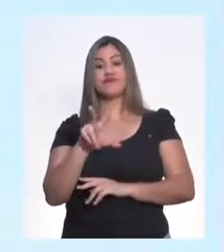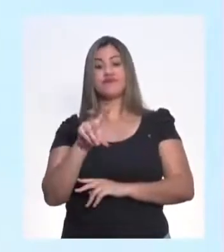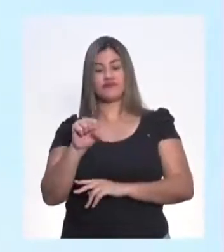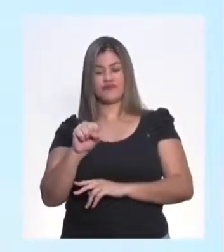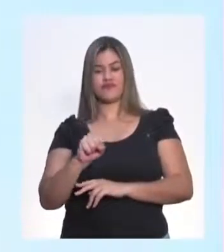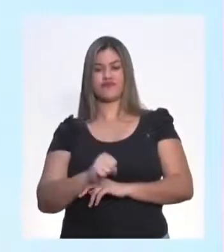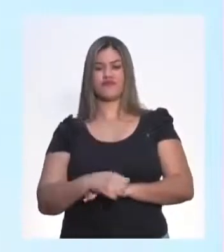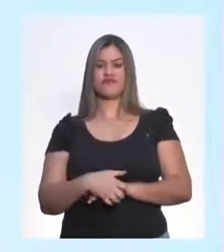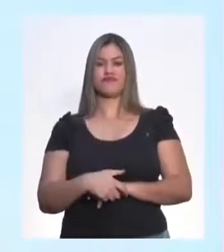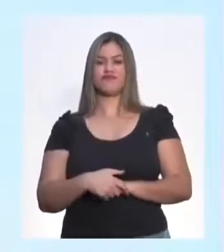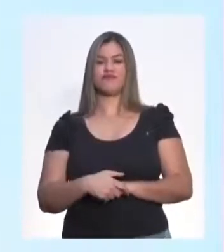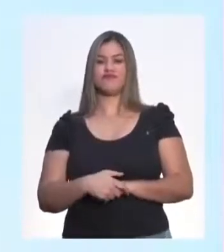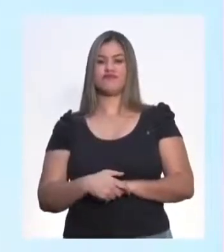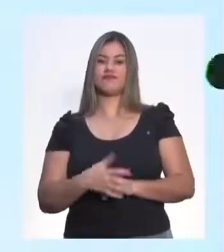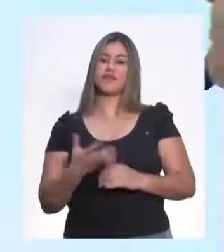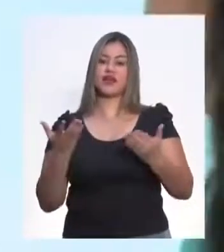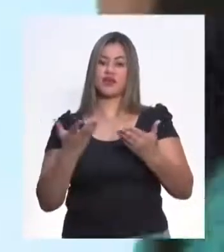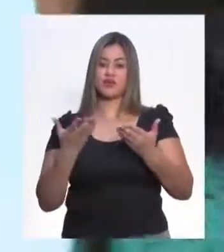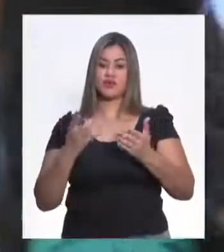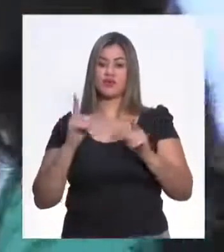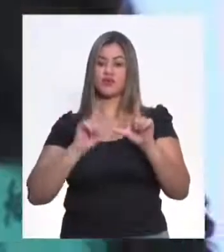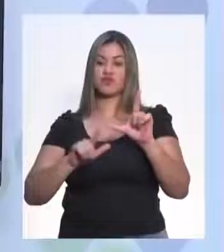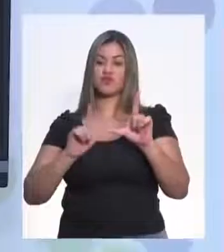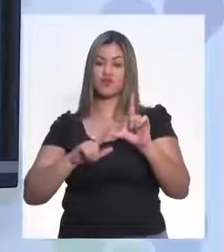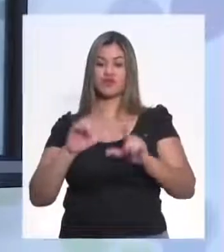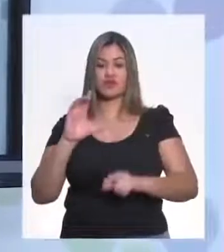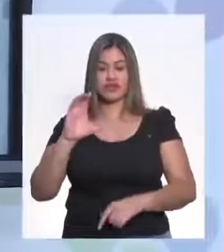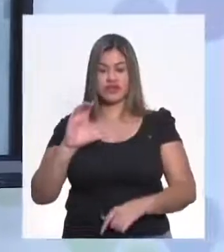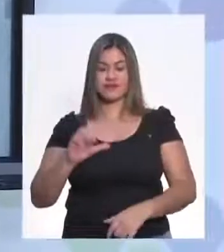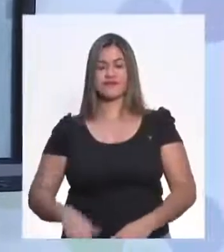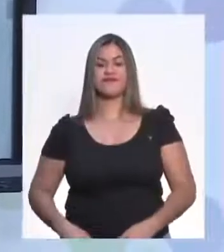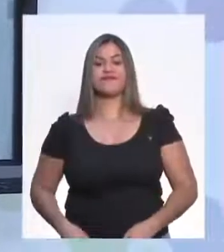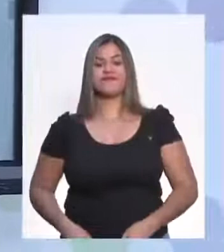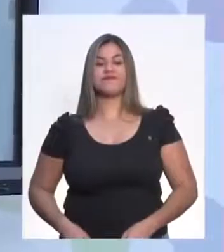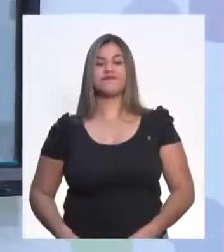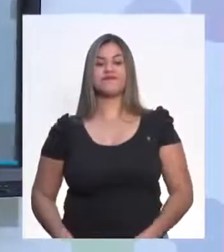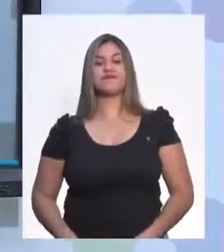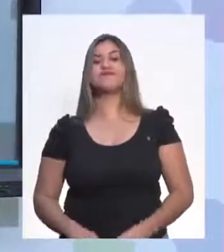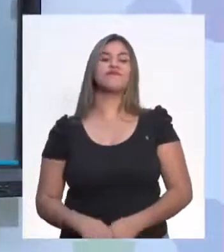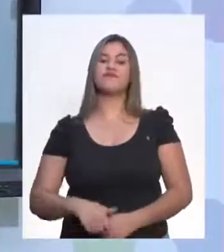1/40. Vamos na letra C? Então, vamos lá.